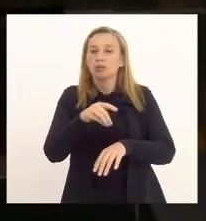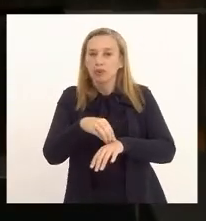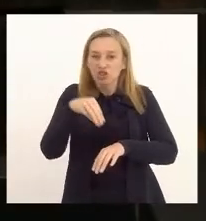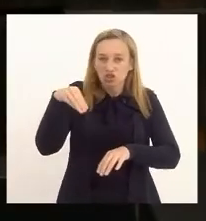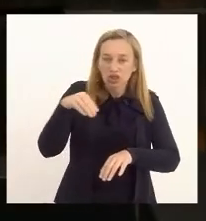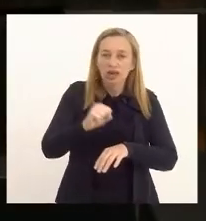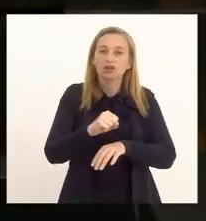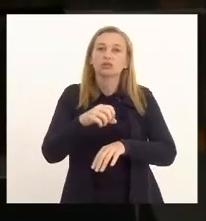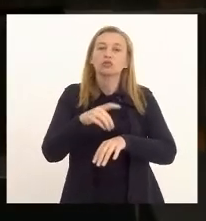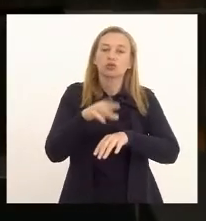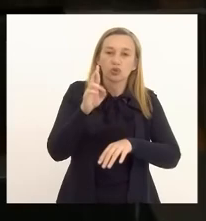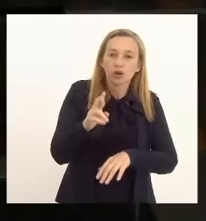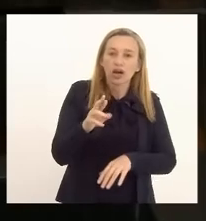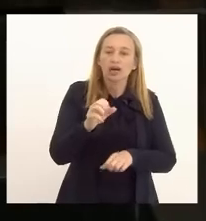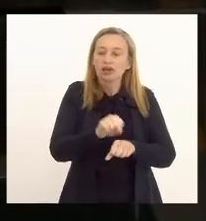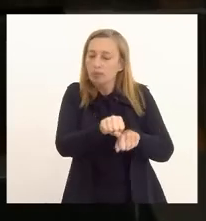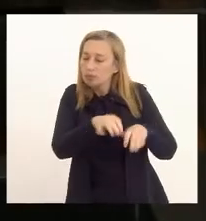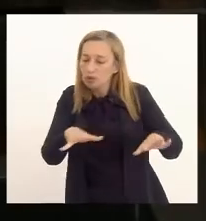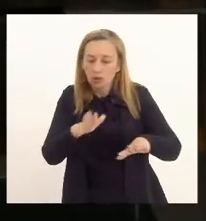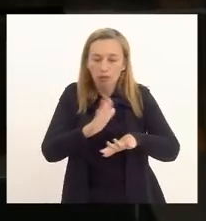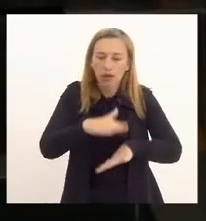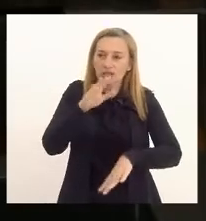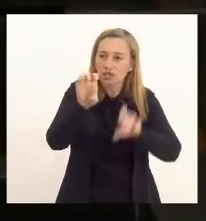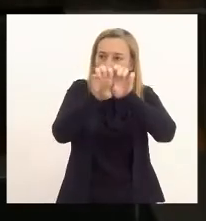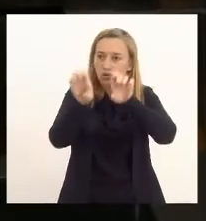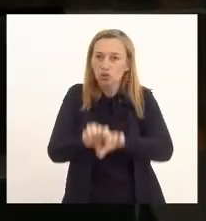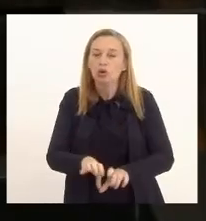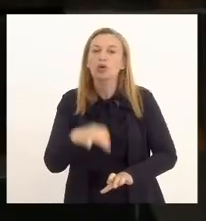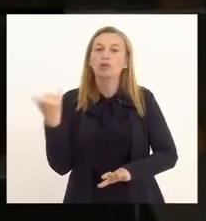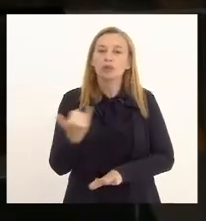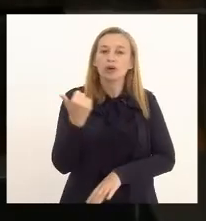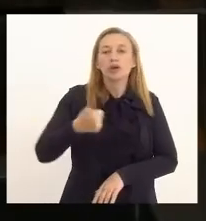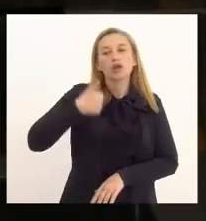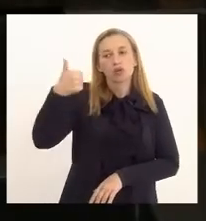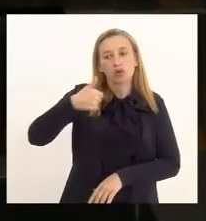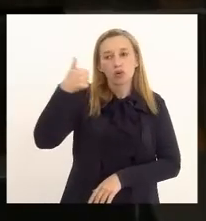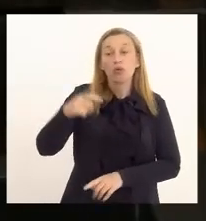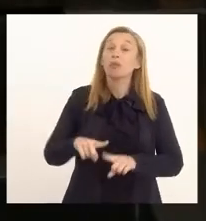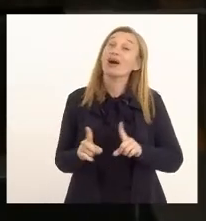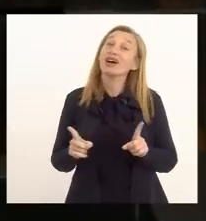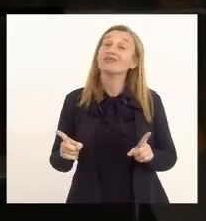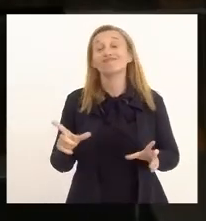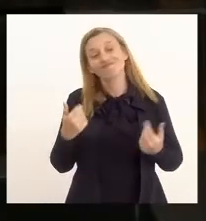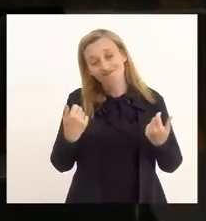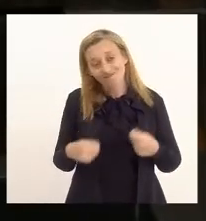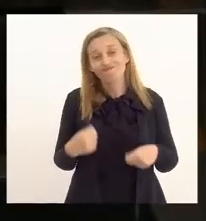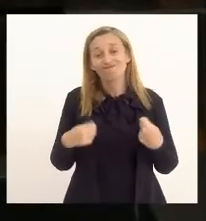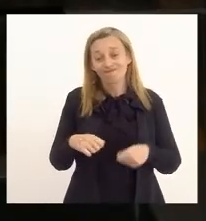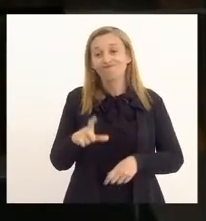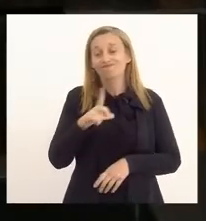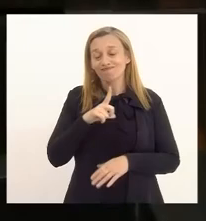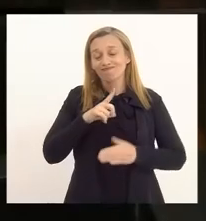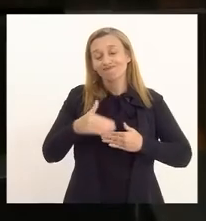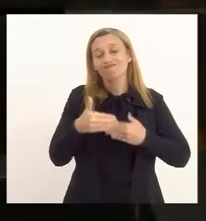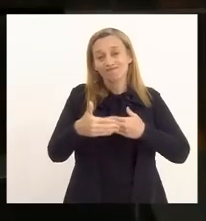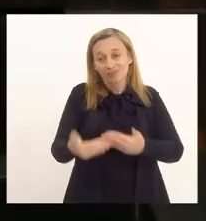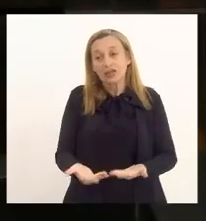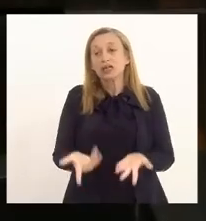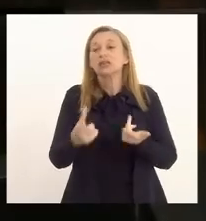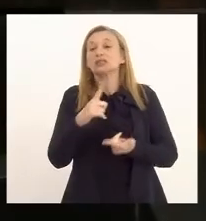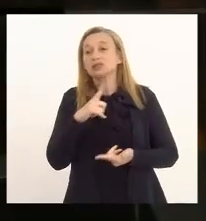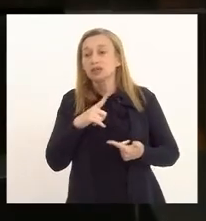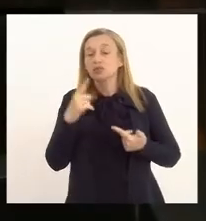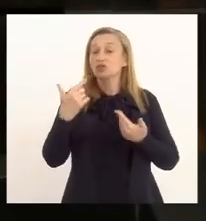doutorado, ampliou sua estrutura, melhorou sua estrutura, mas ainda tem a necessidade de avançar. Temos